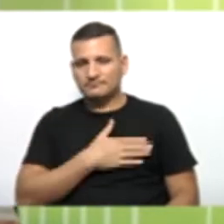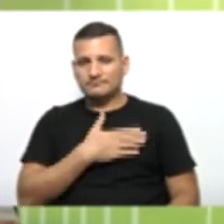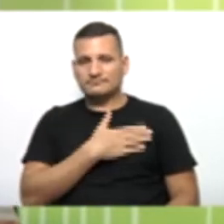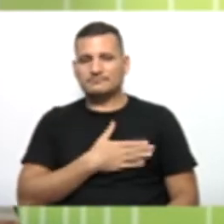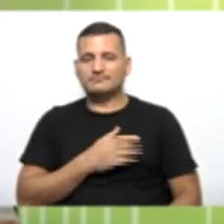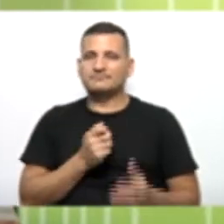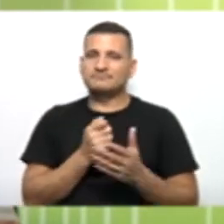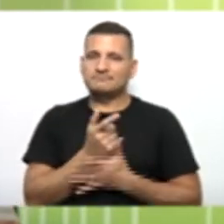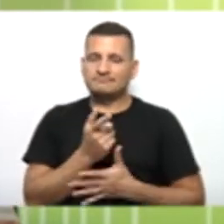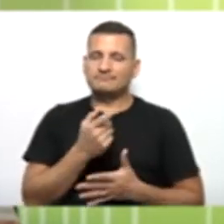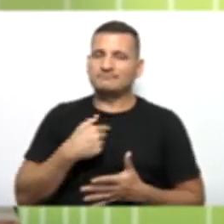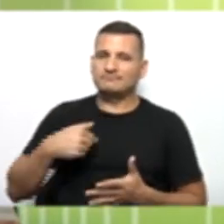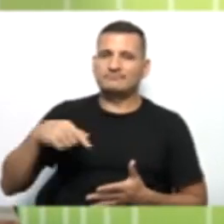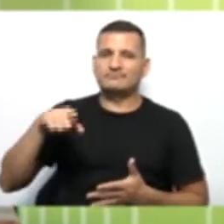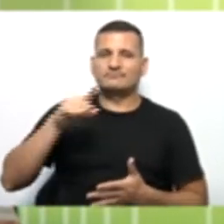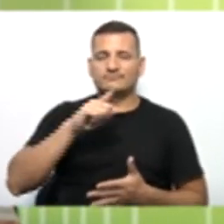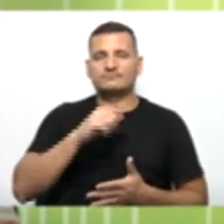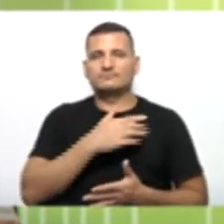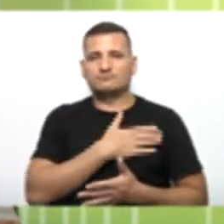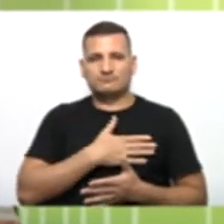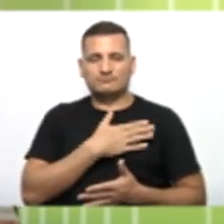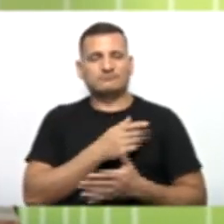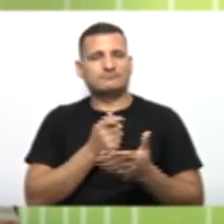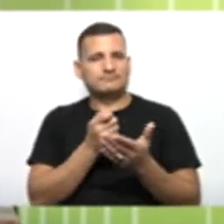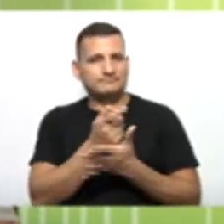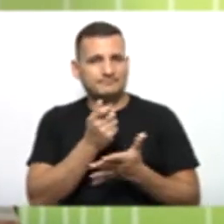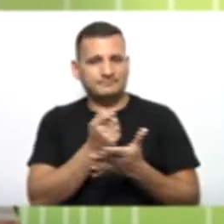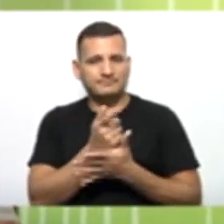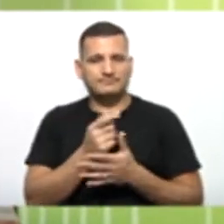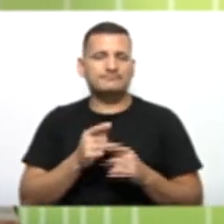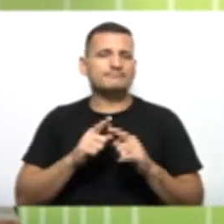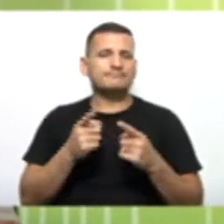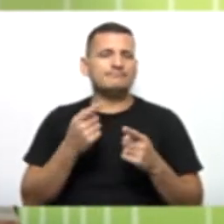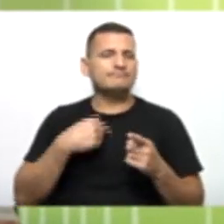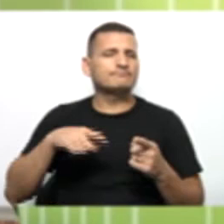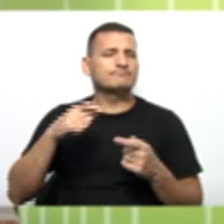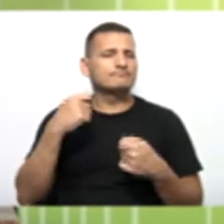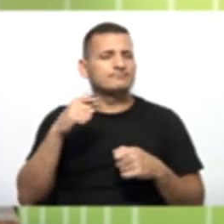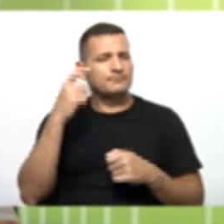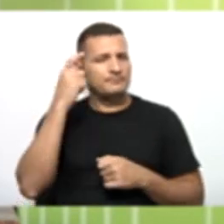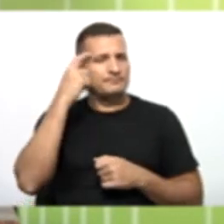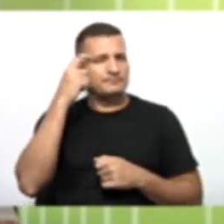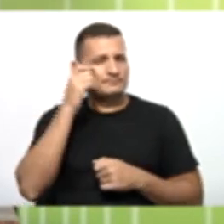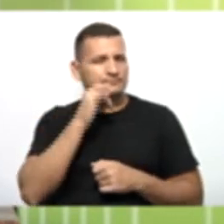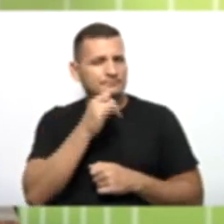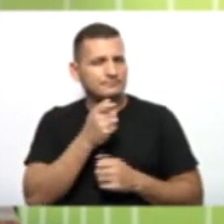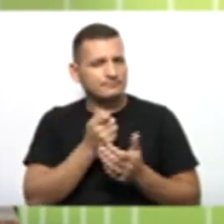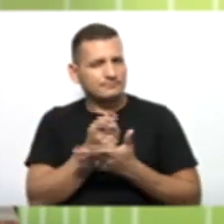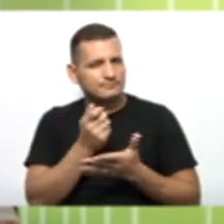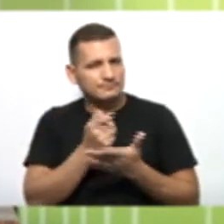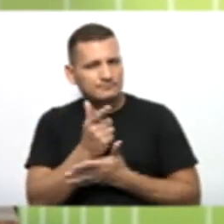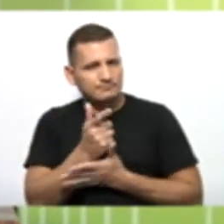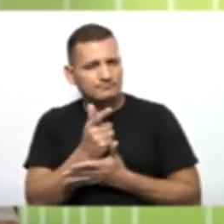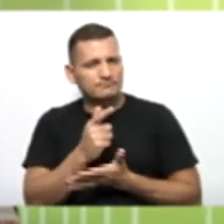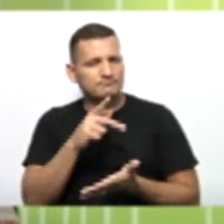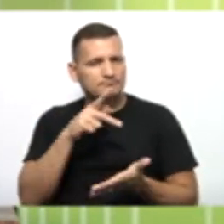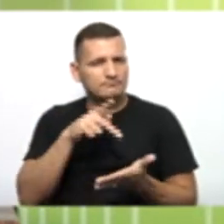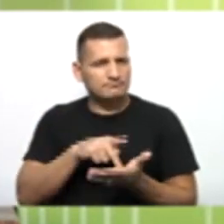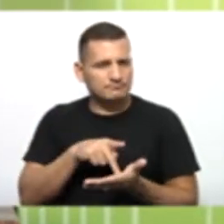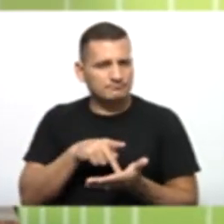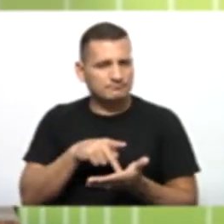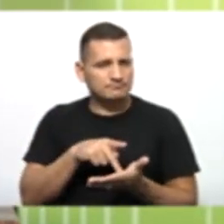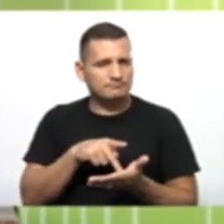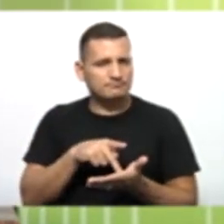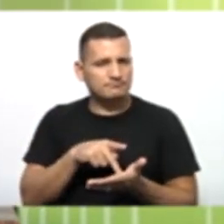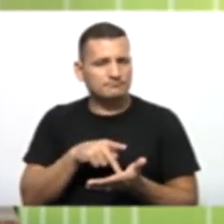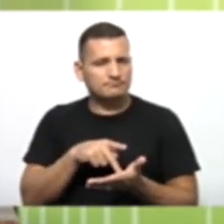gostamos de fazer compras. Só que aí nós temos que nos perguntar se essas compras, elas realmente